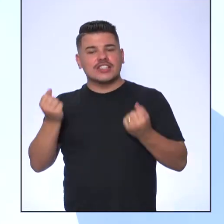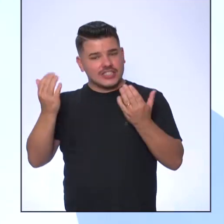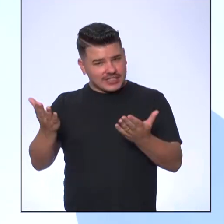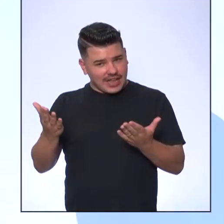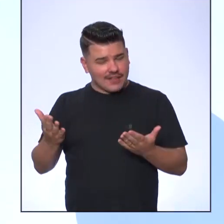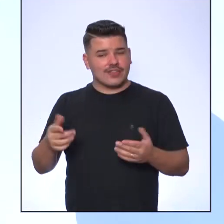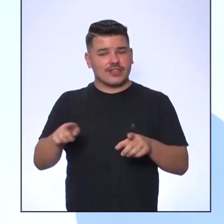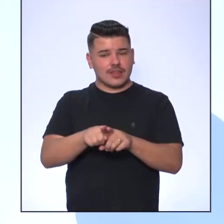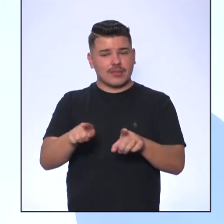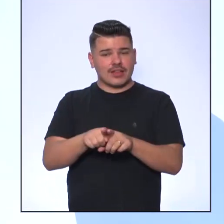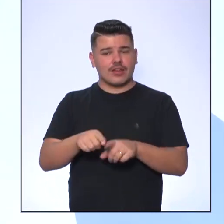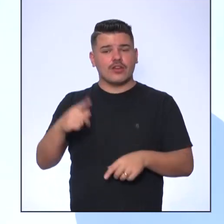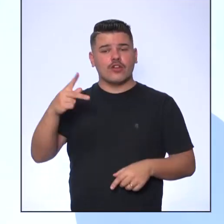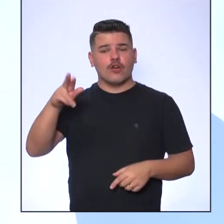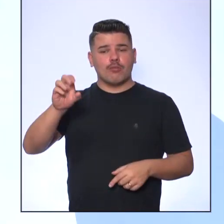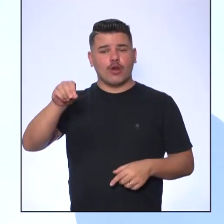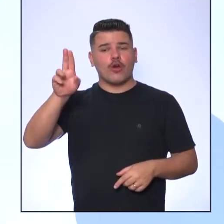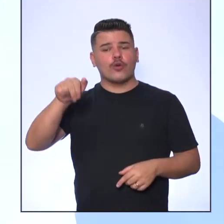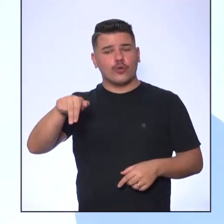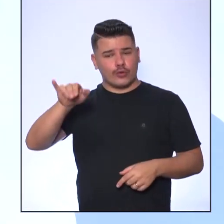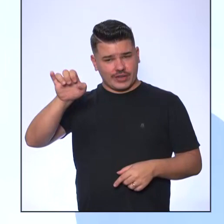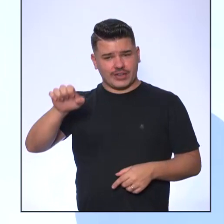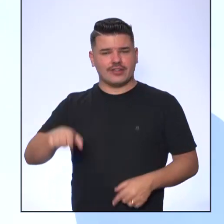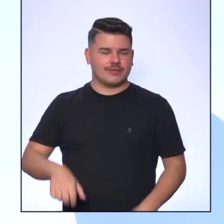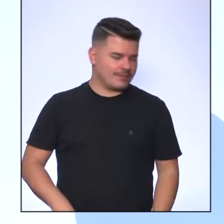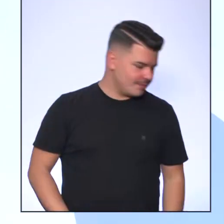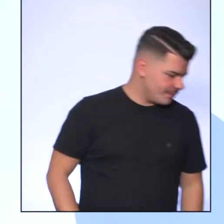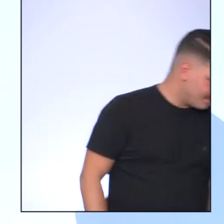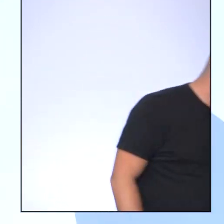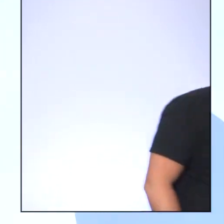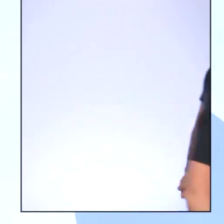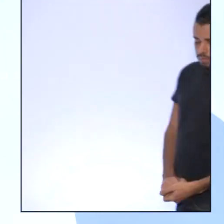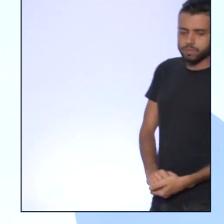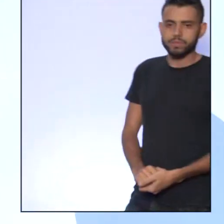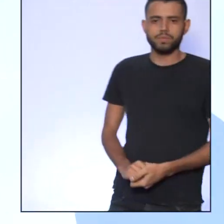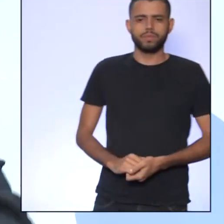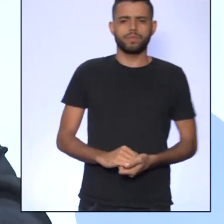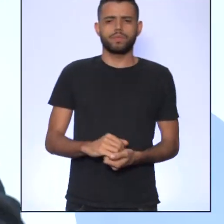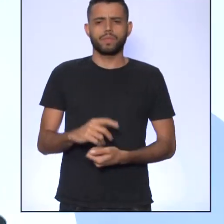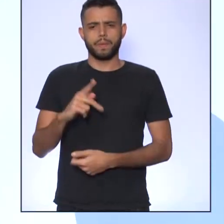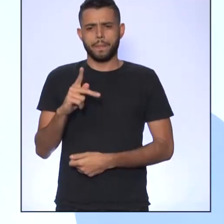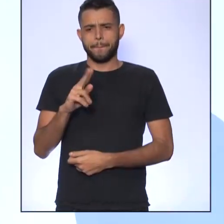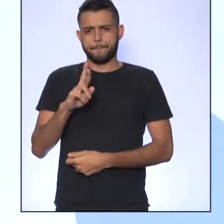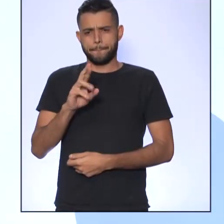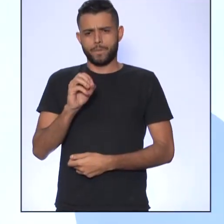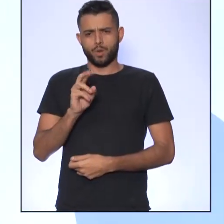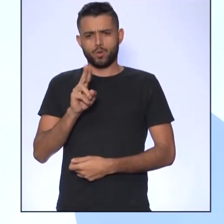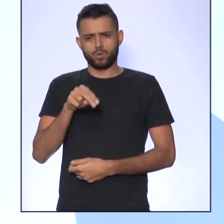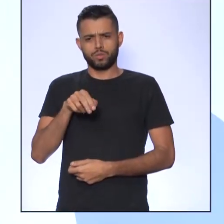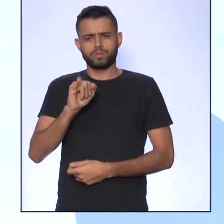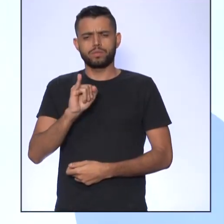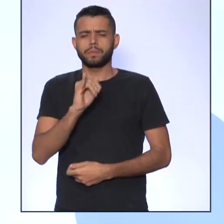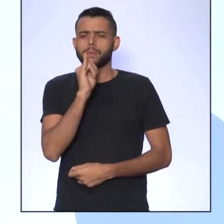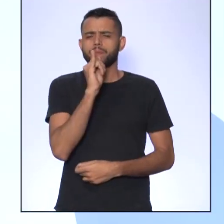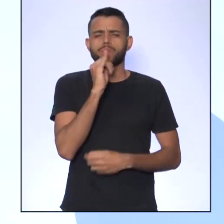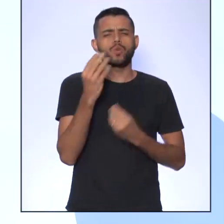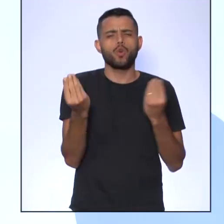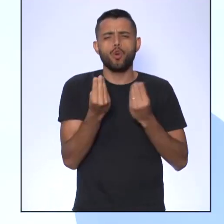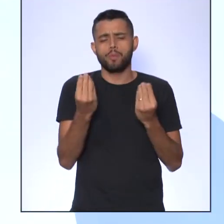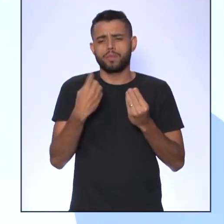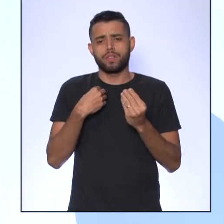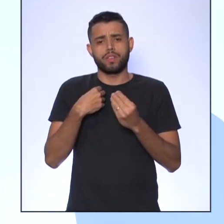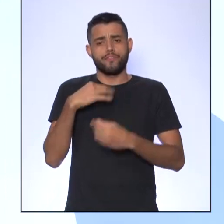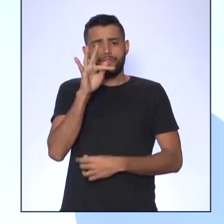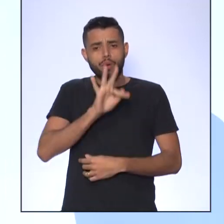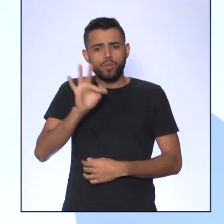temos o ProUni, certo? O ProUni é o seguinte, eu não passei na federal que eu queria, ou na estadual, ou eu quero uma privada